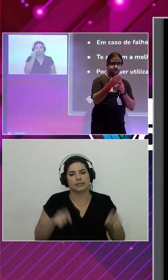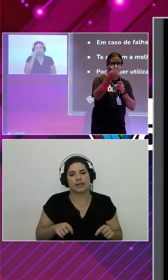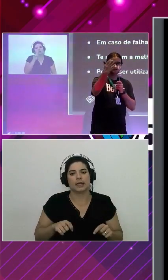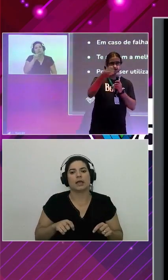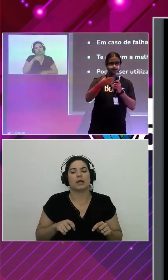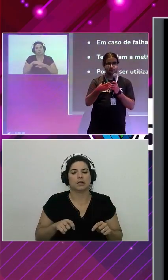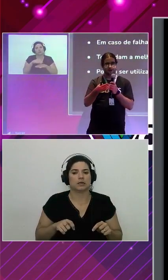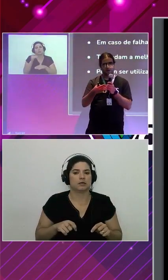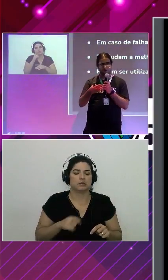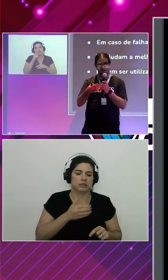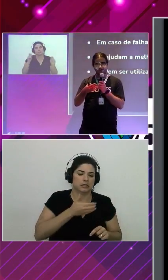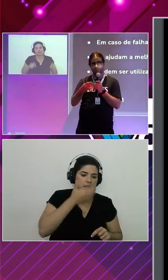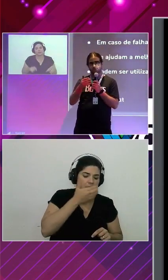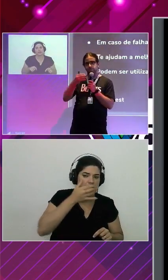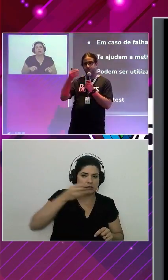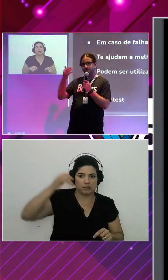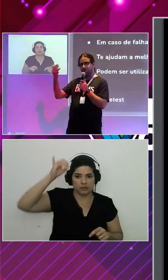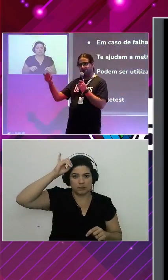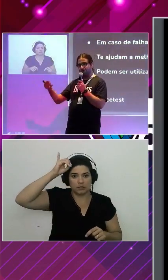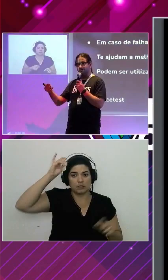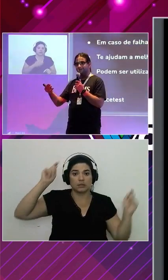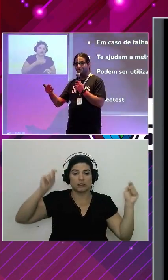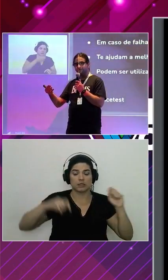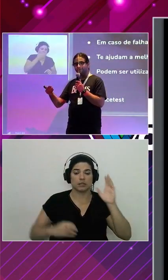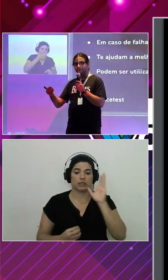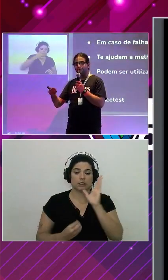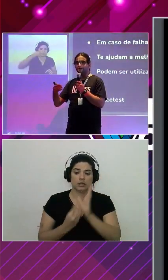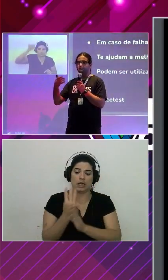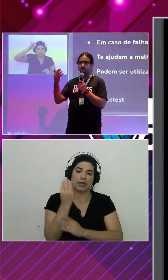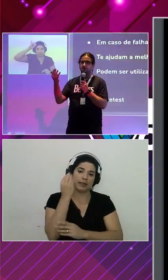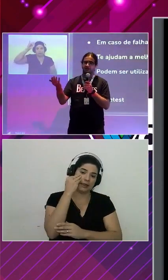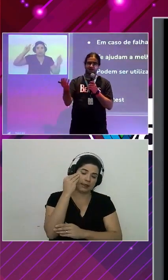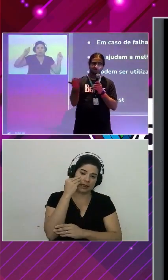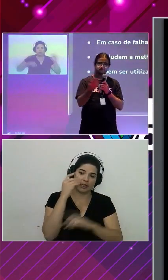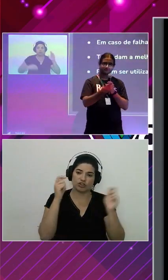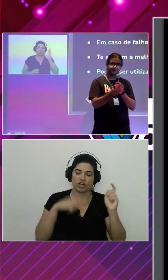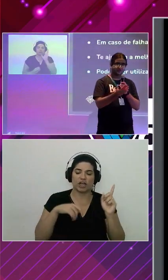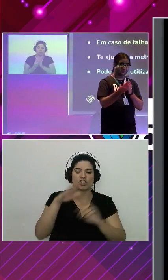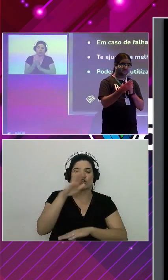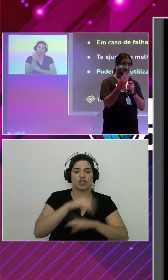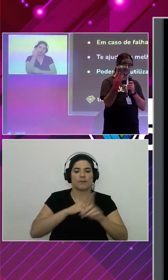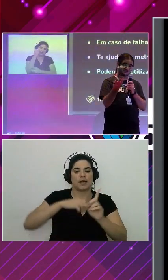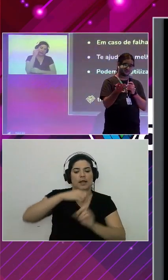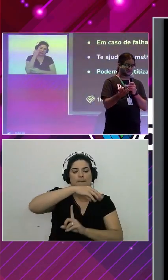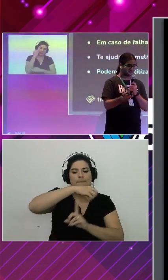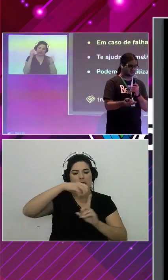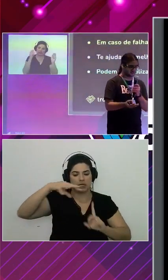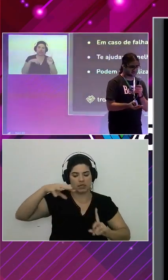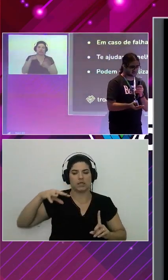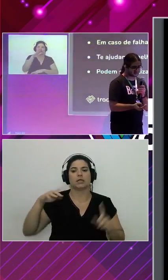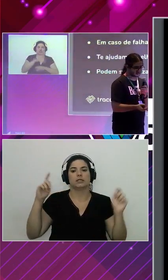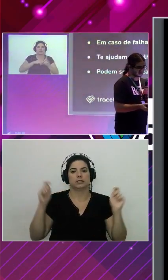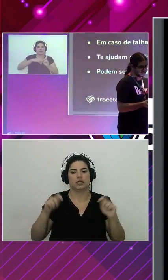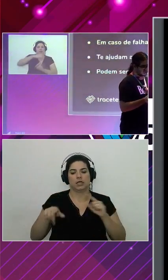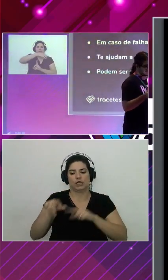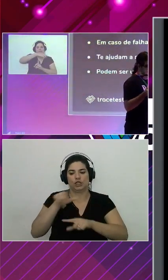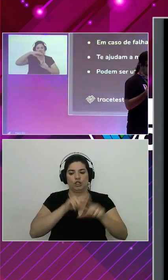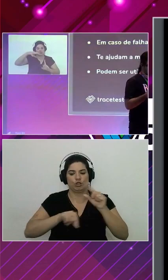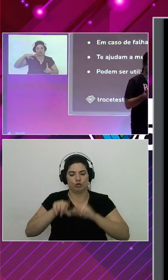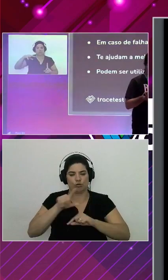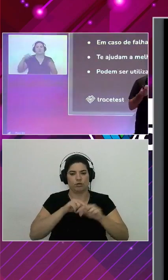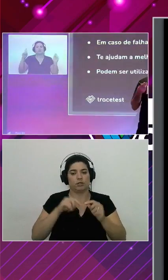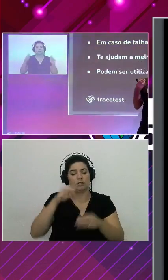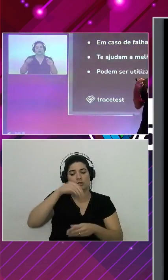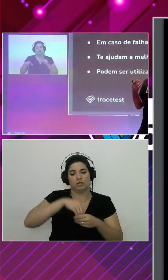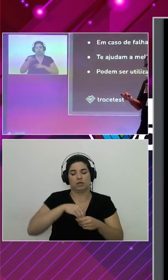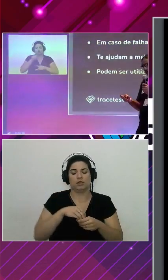CLI, elaborar um teste, fazer uma chamada de uma API e fazer asserções em cima desses traces. A